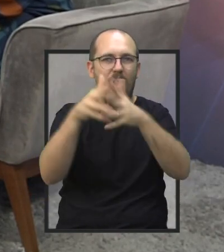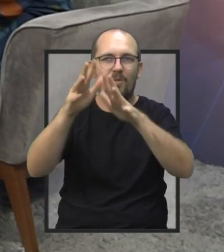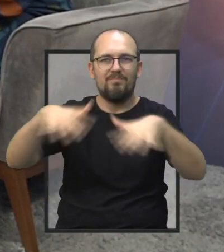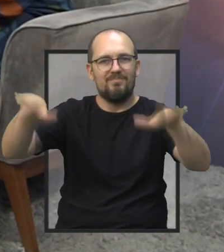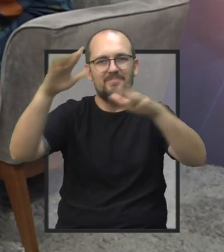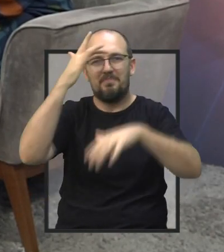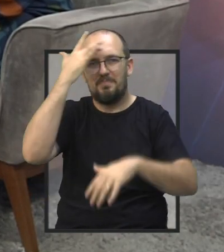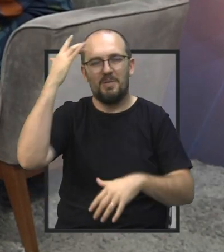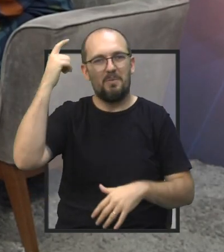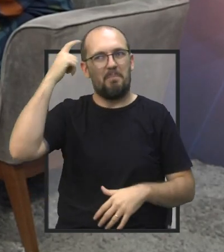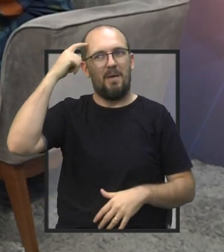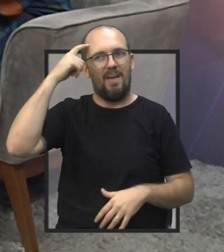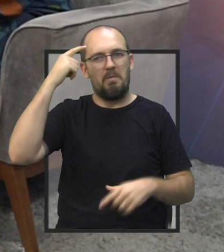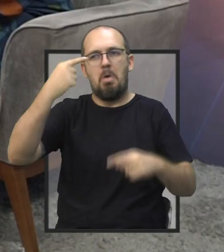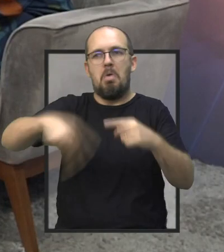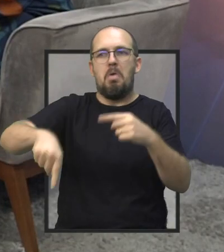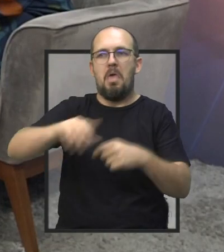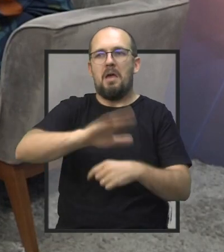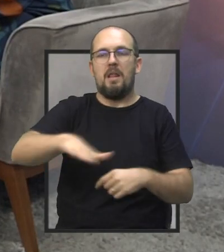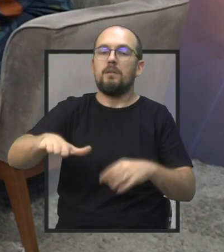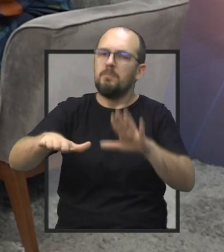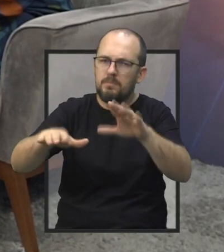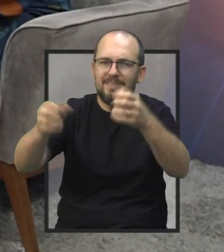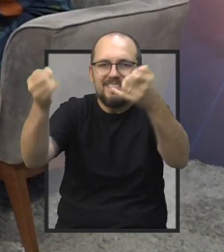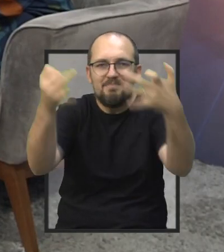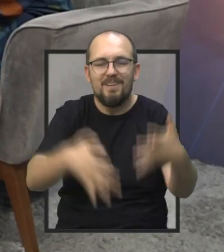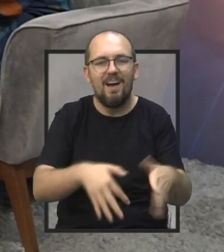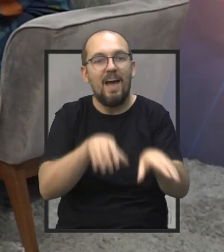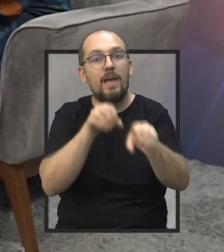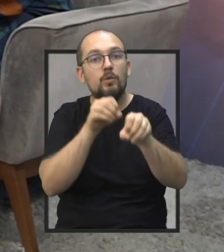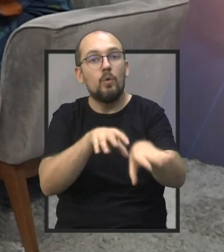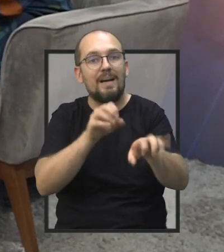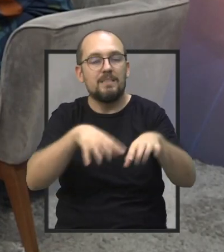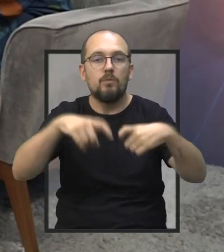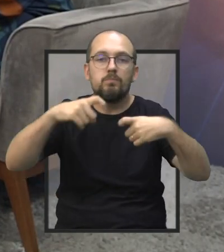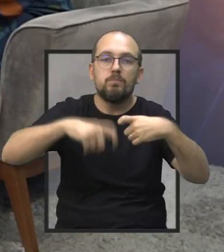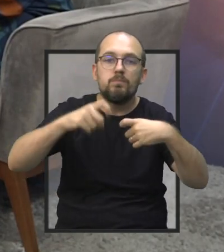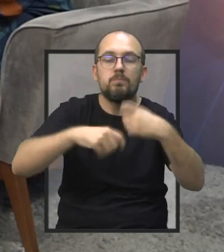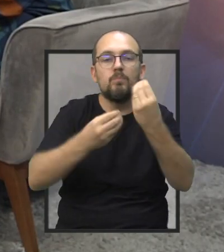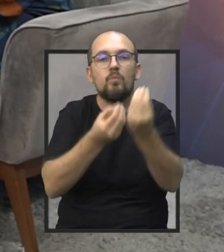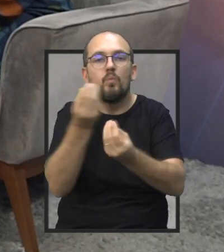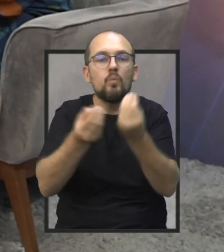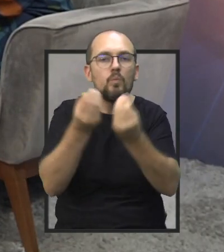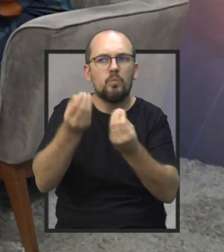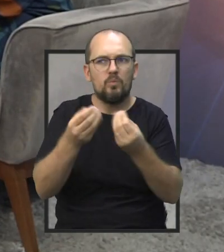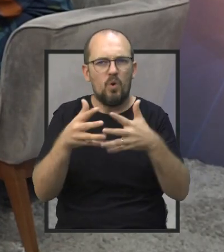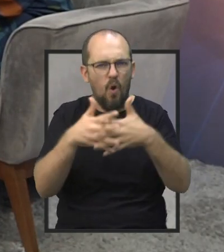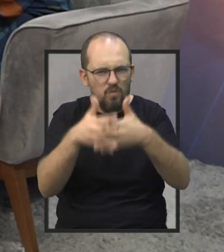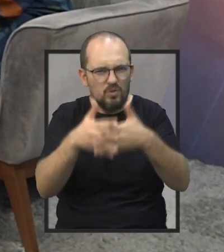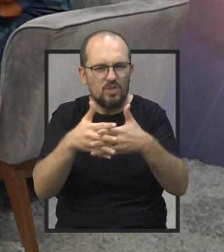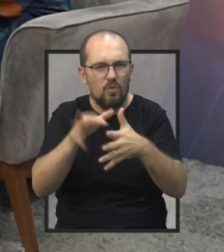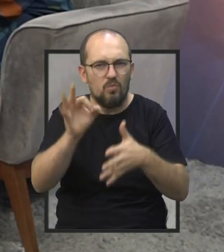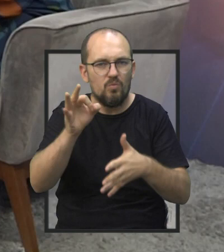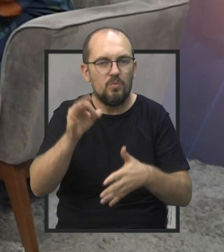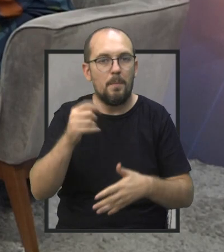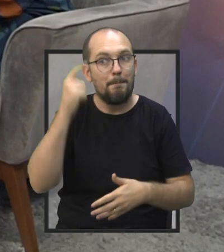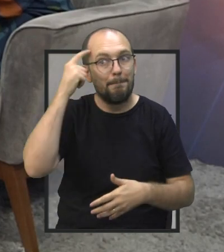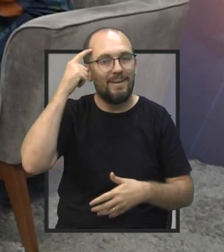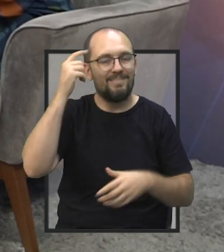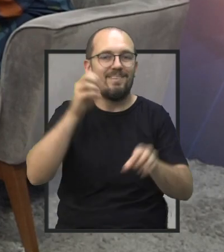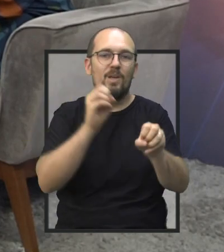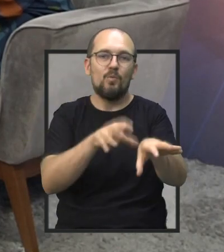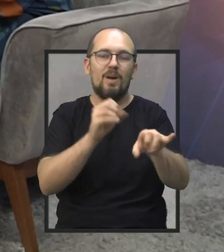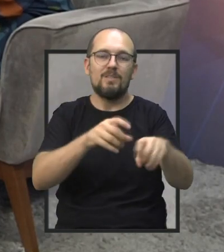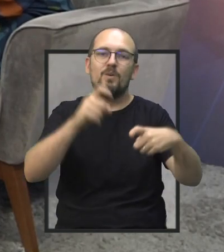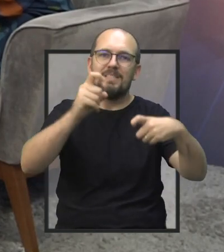só quando ela for mais velha. Então, eu queria que a senhora explicasse, né? Isso é uma grande confusão que muita gente faz, né? De achar que a